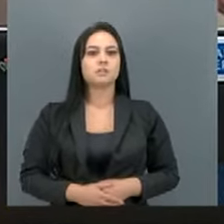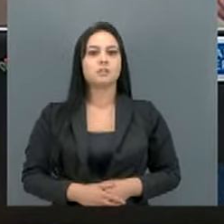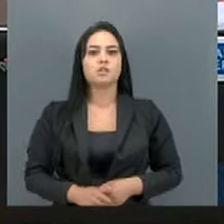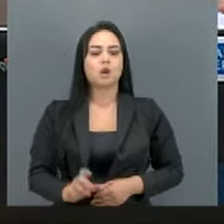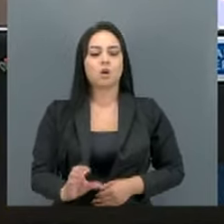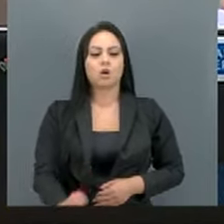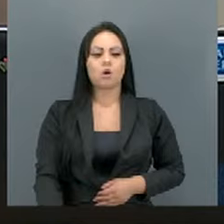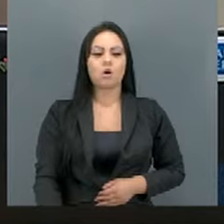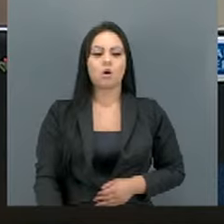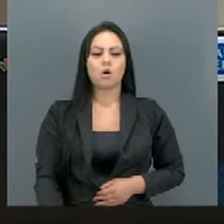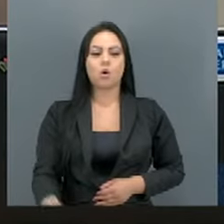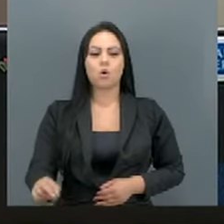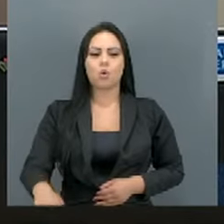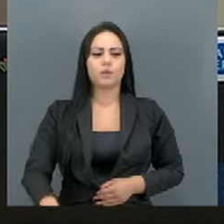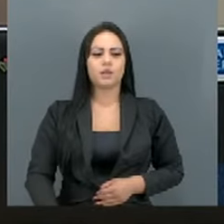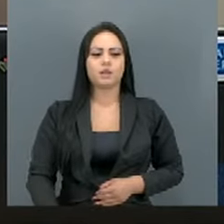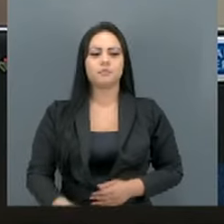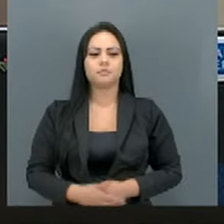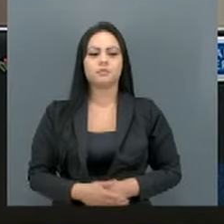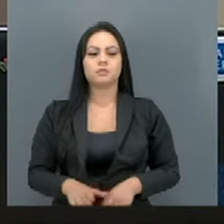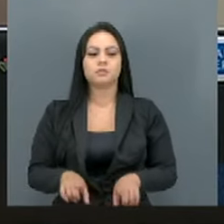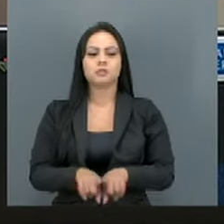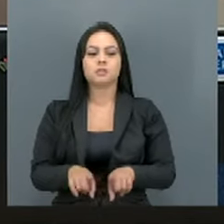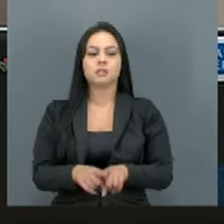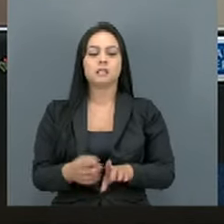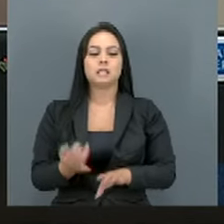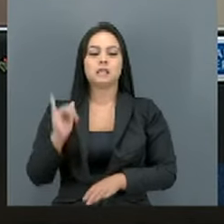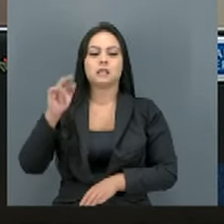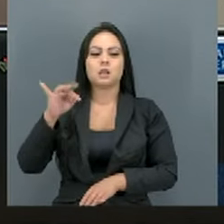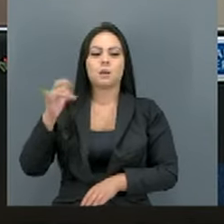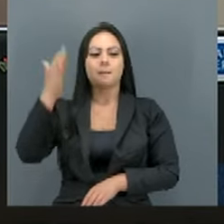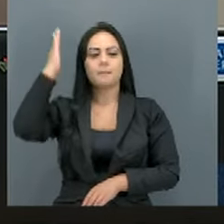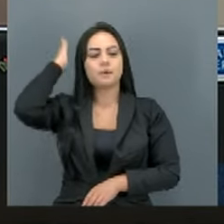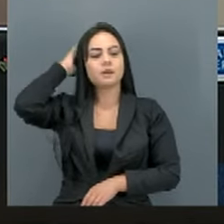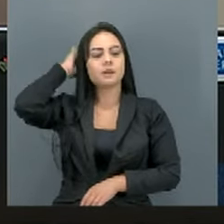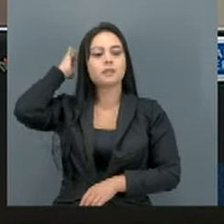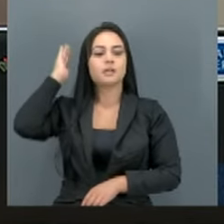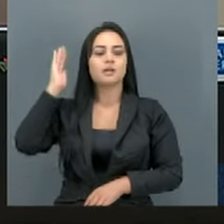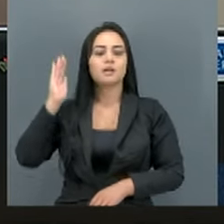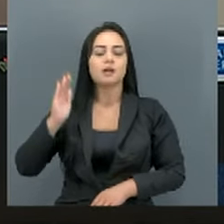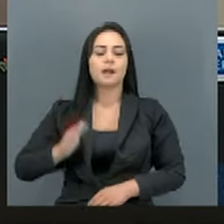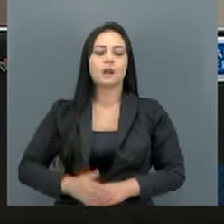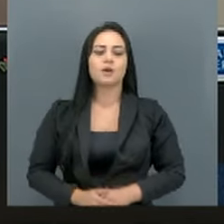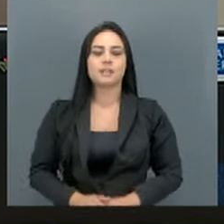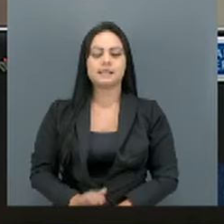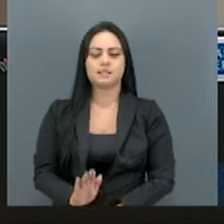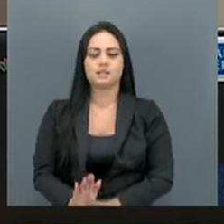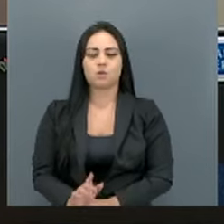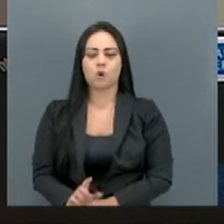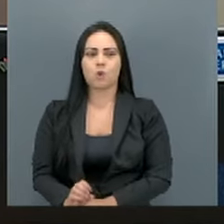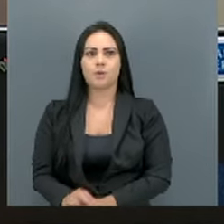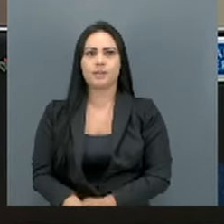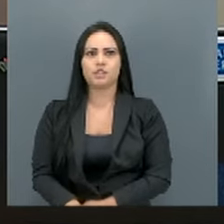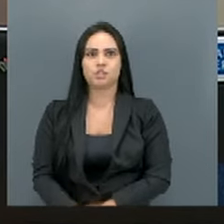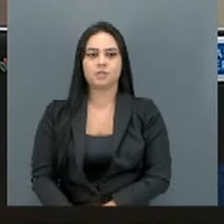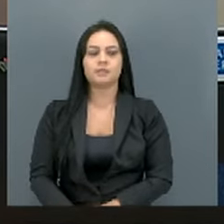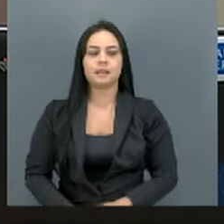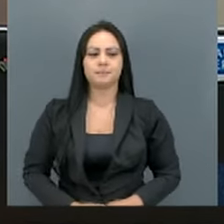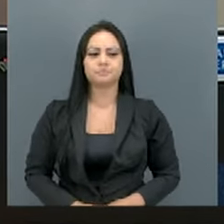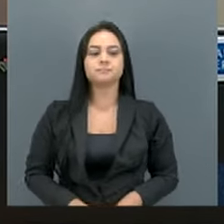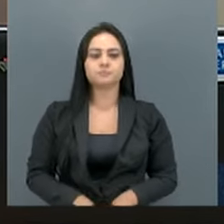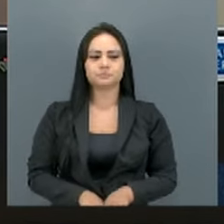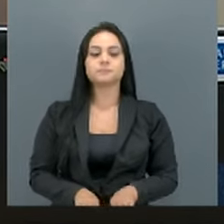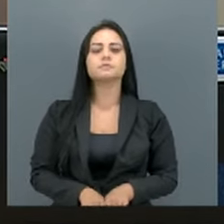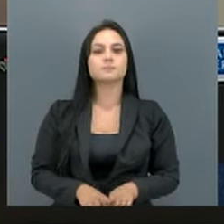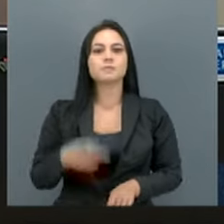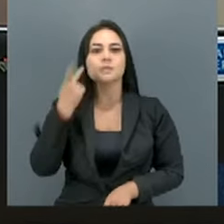aqui, também é no interior do Pará. É o vídeo número 2. E está circulando na internet, chamando a atenção para